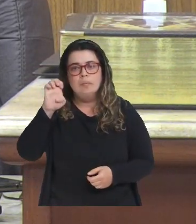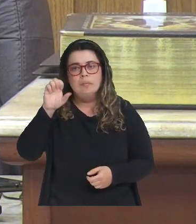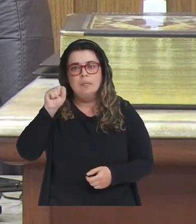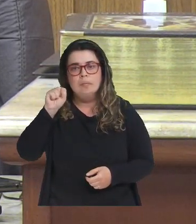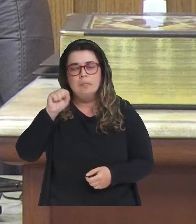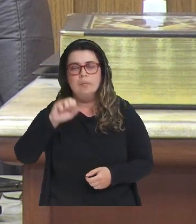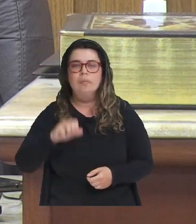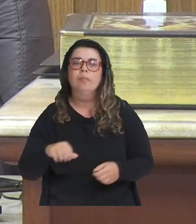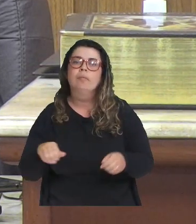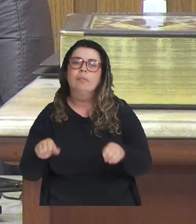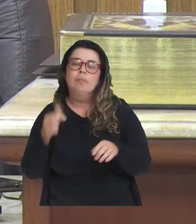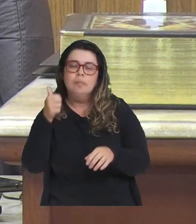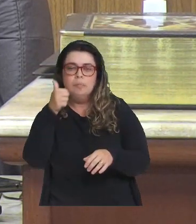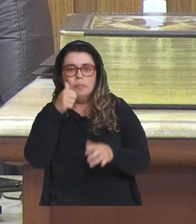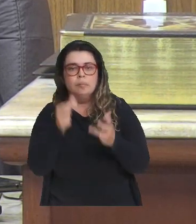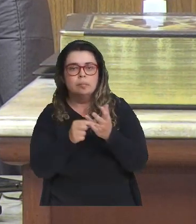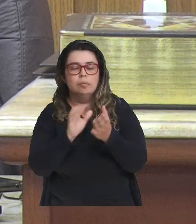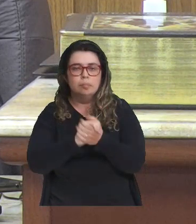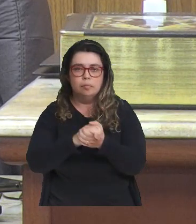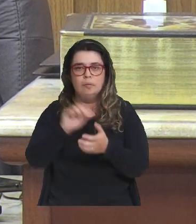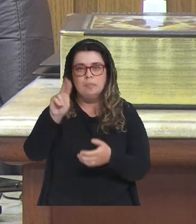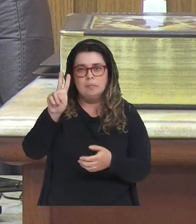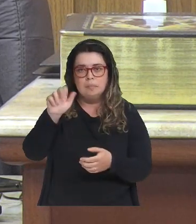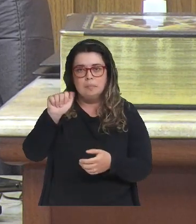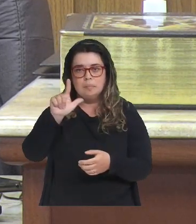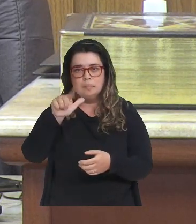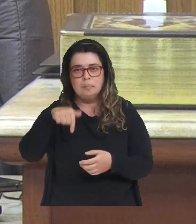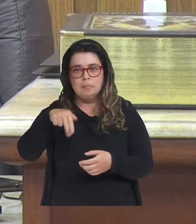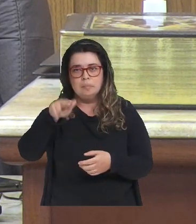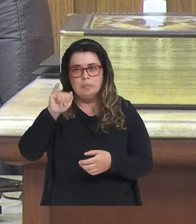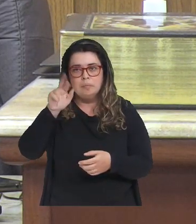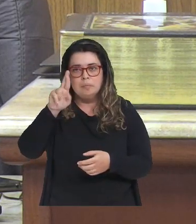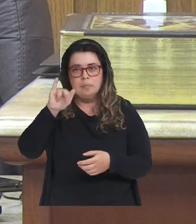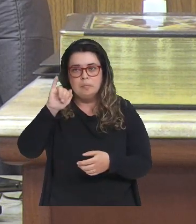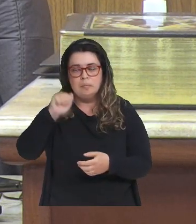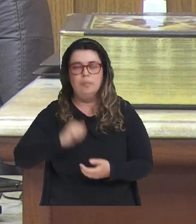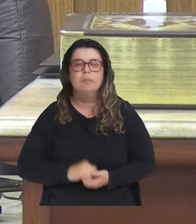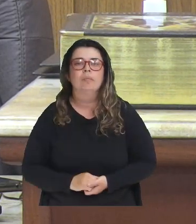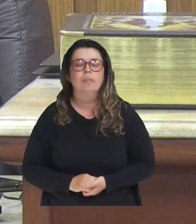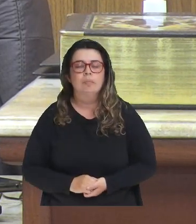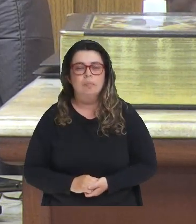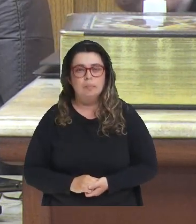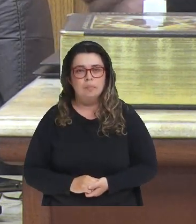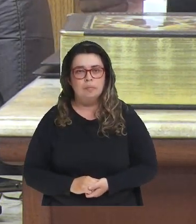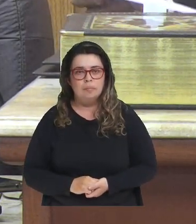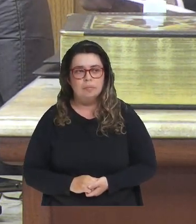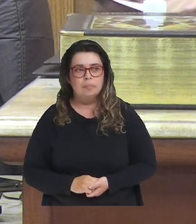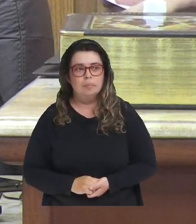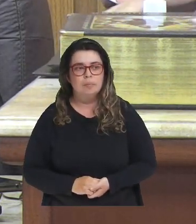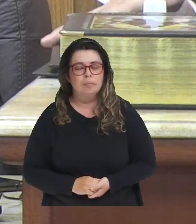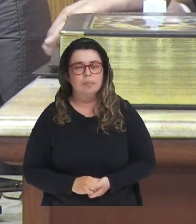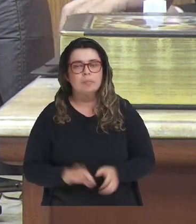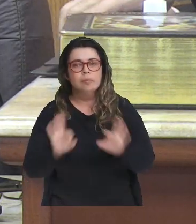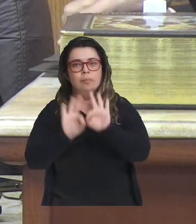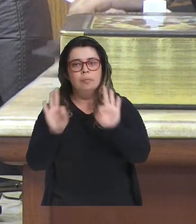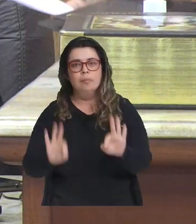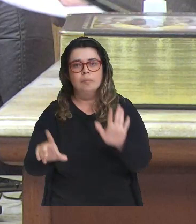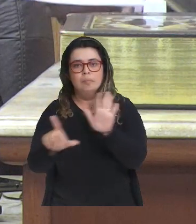esposa, Valquíria Luísa Rodrigues de Lima e da outras providências. Projeto de lei